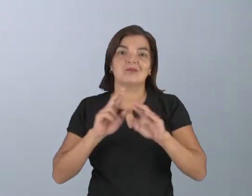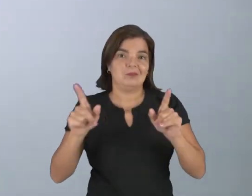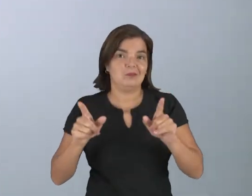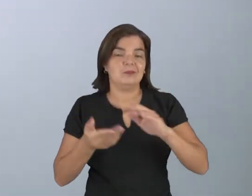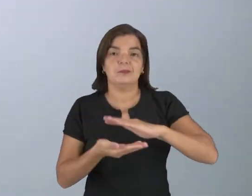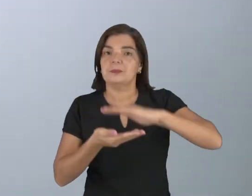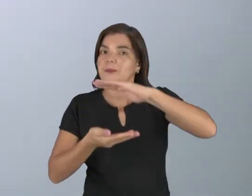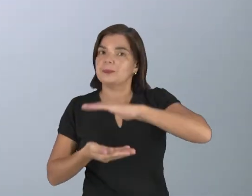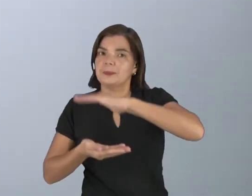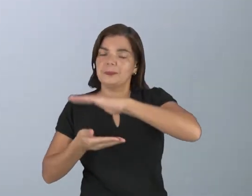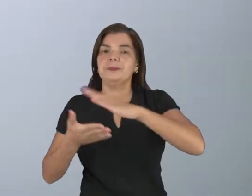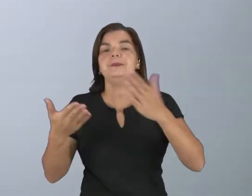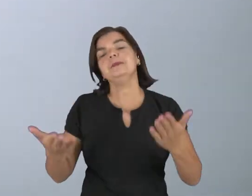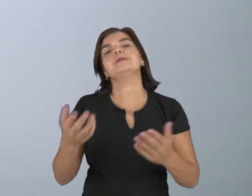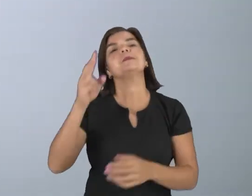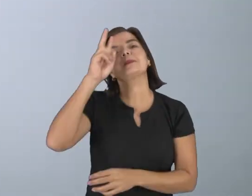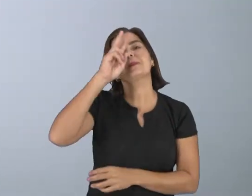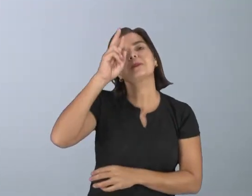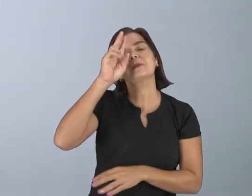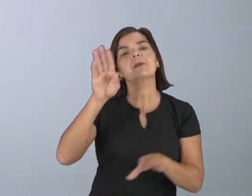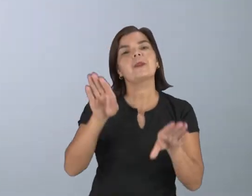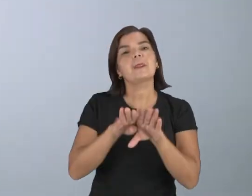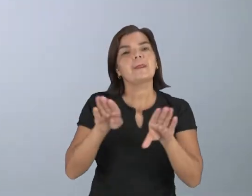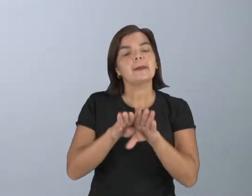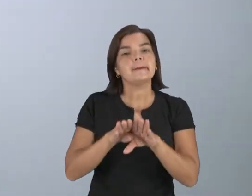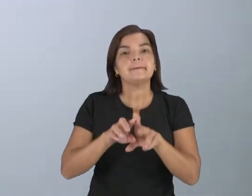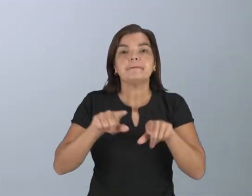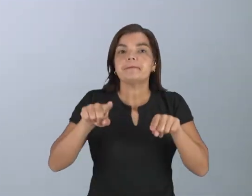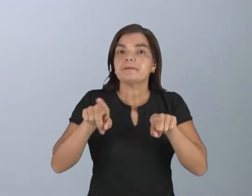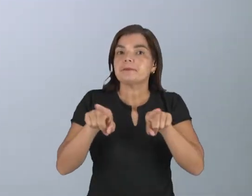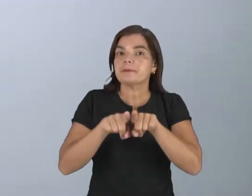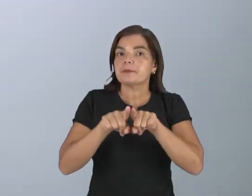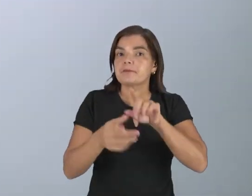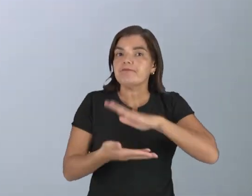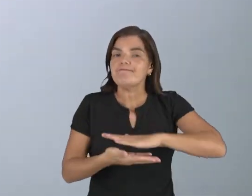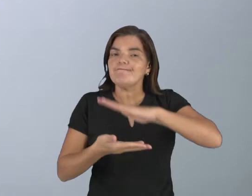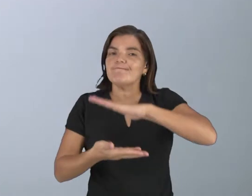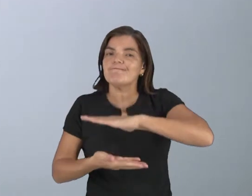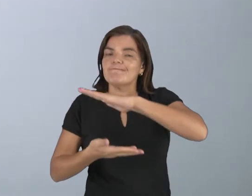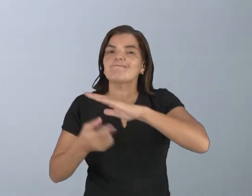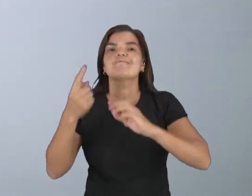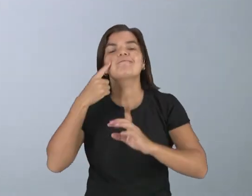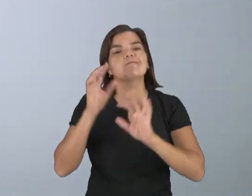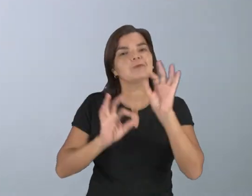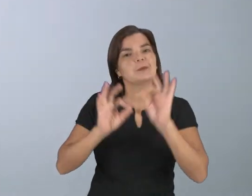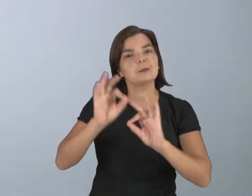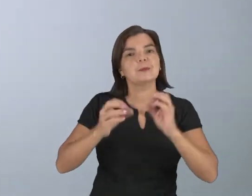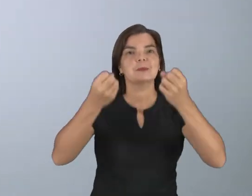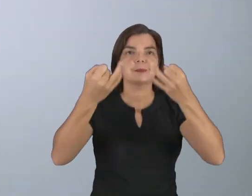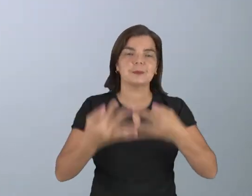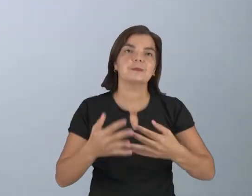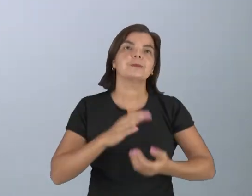diferentes recipientes. Então, lembra aí já que o formato não vai afetar essa noção e essa formação desse conceito.